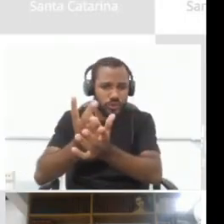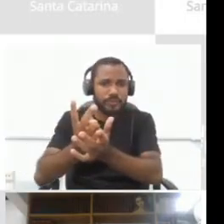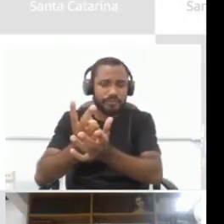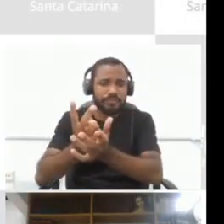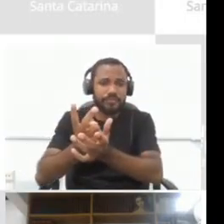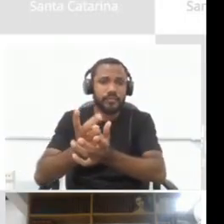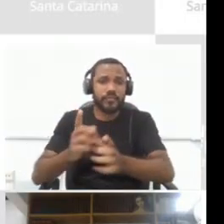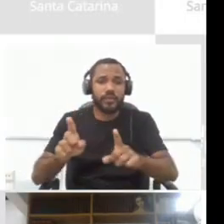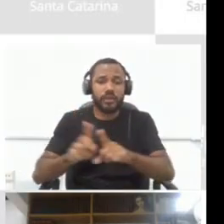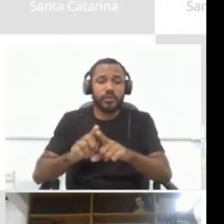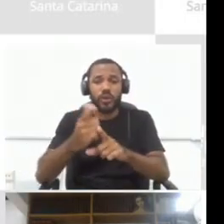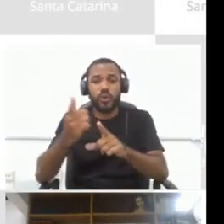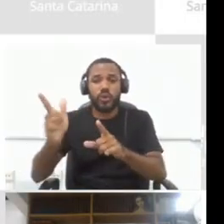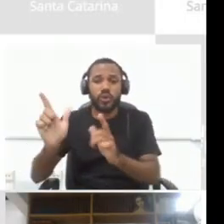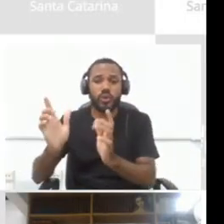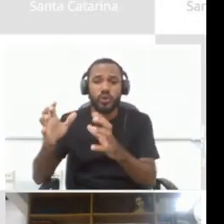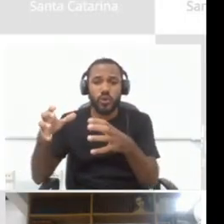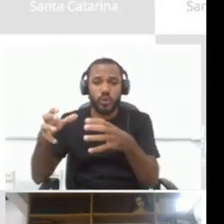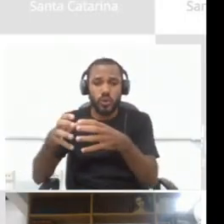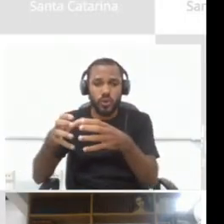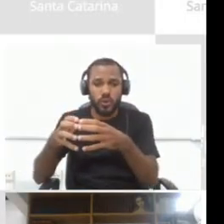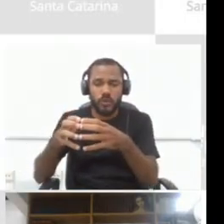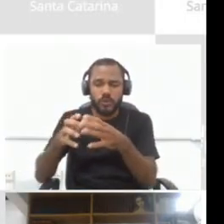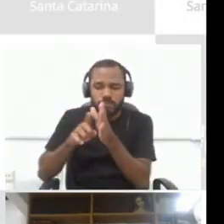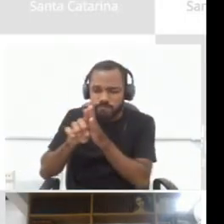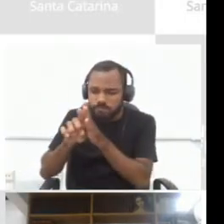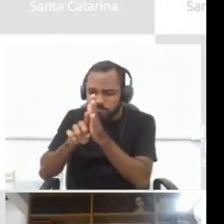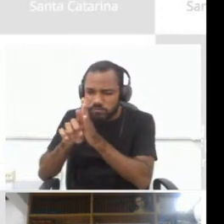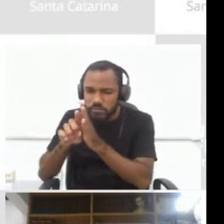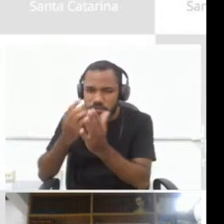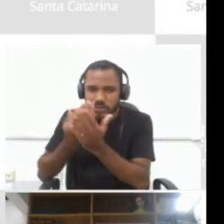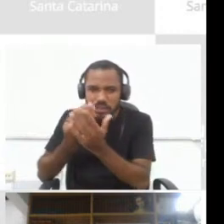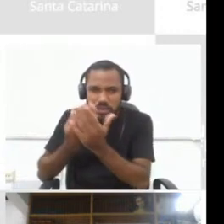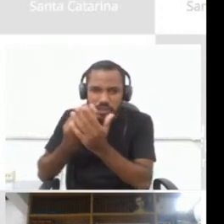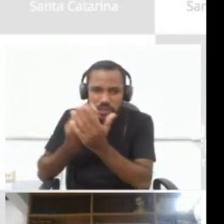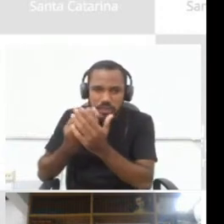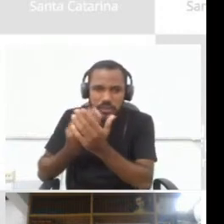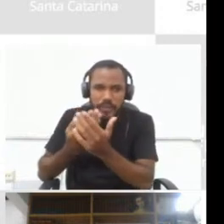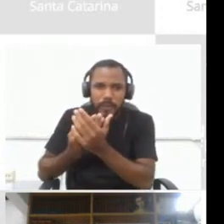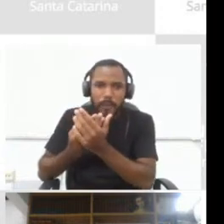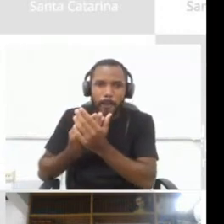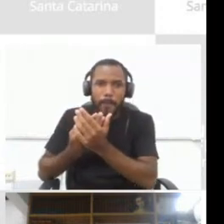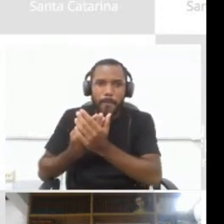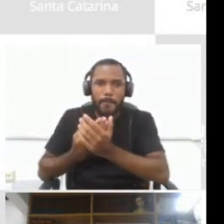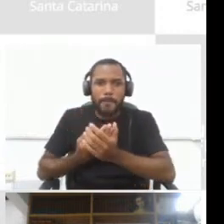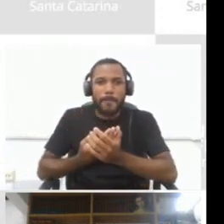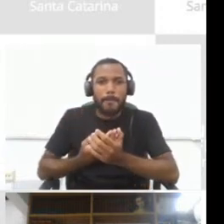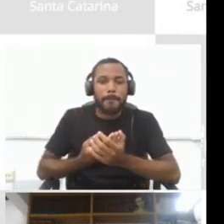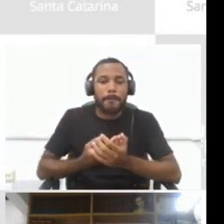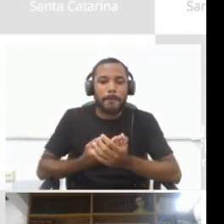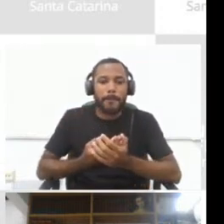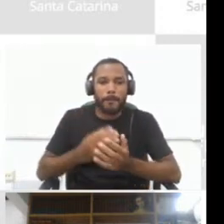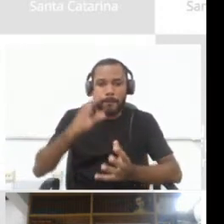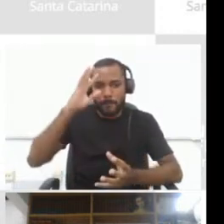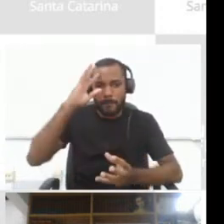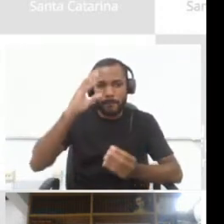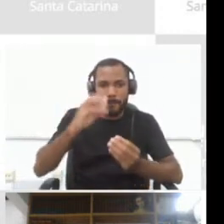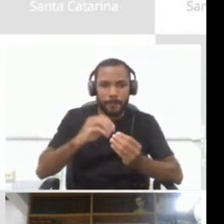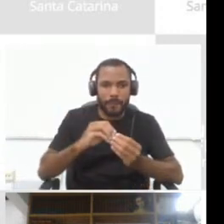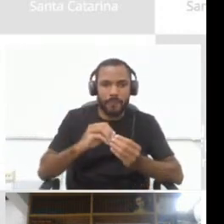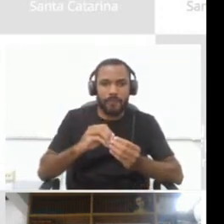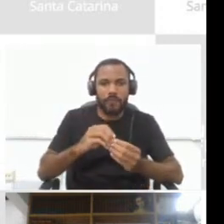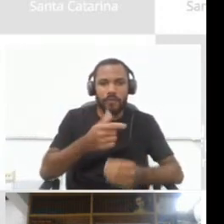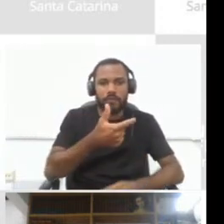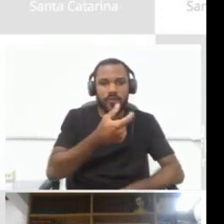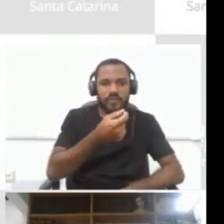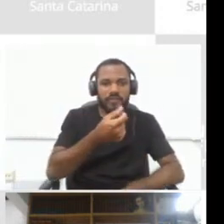outra instituição de mensuração desses gases, que é o Climate Trace, que é mais recente, nós estamos falando em 2022,